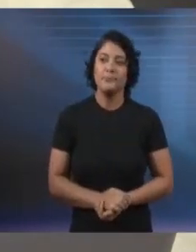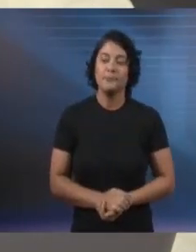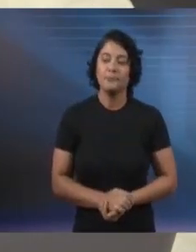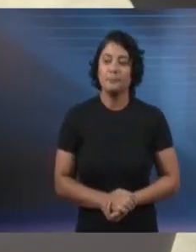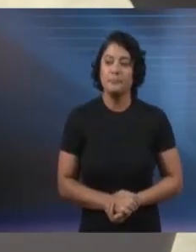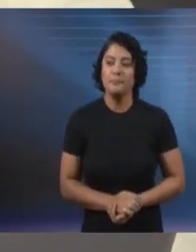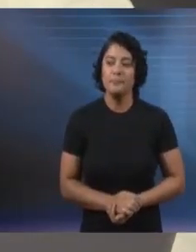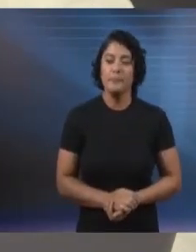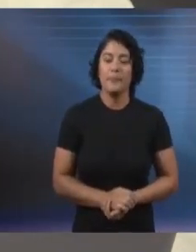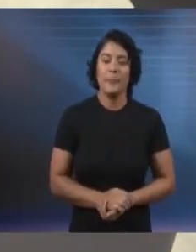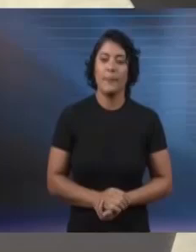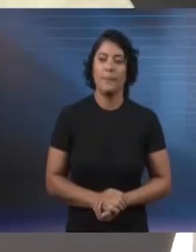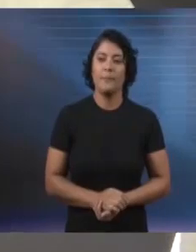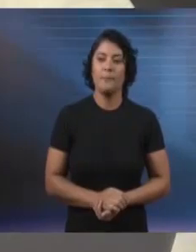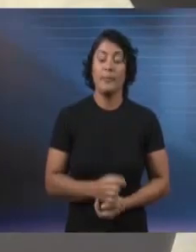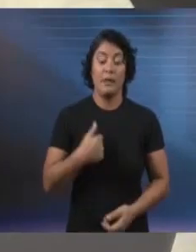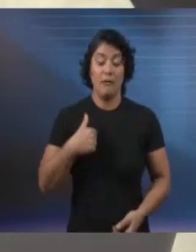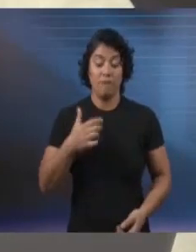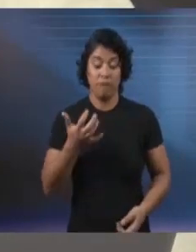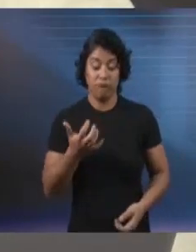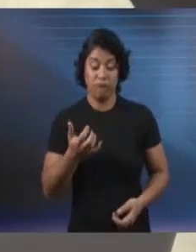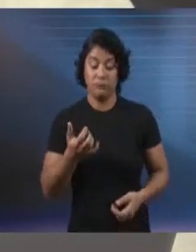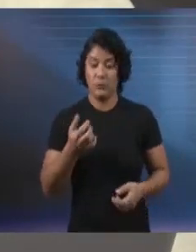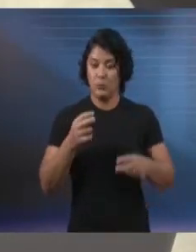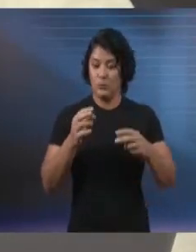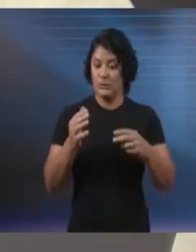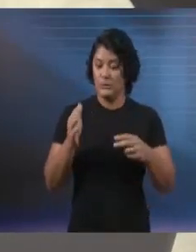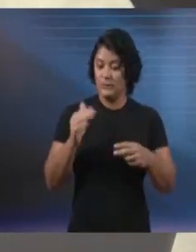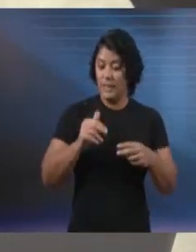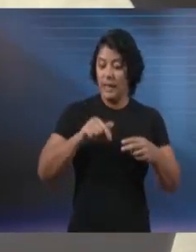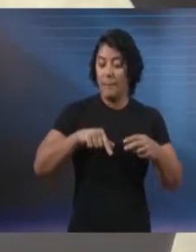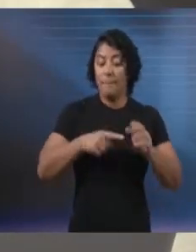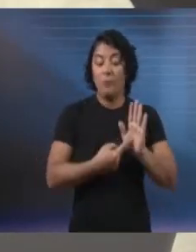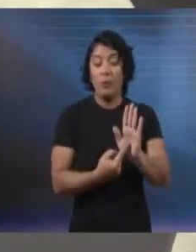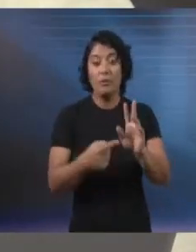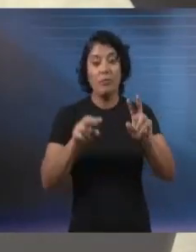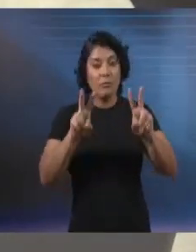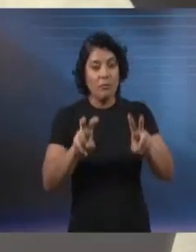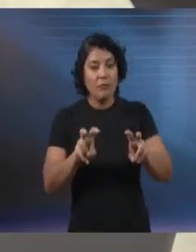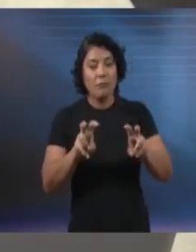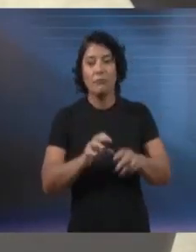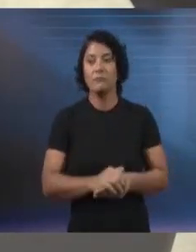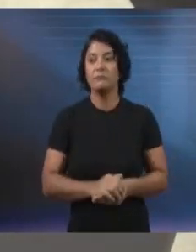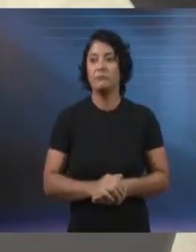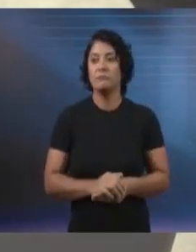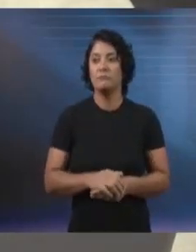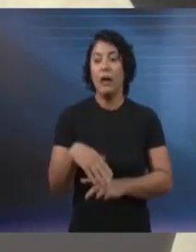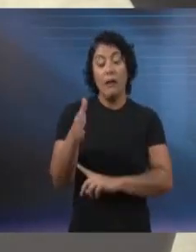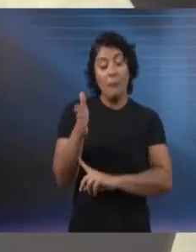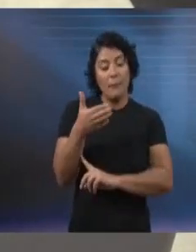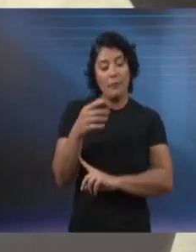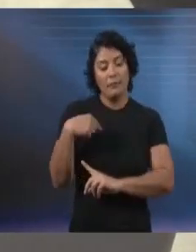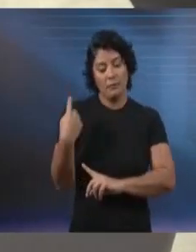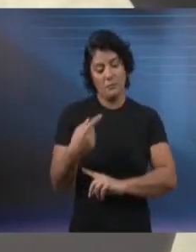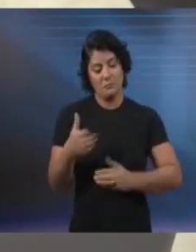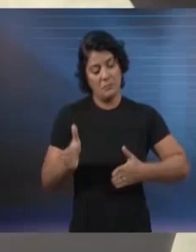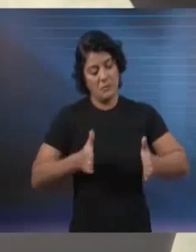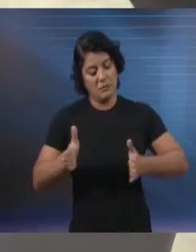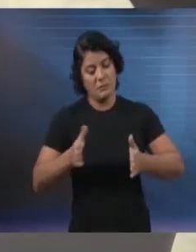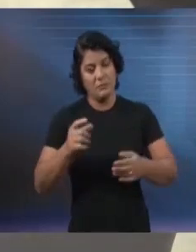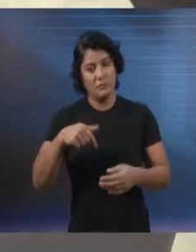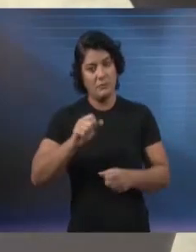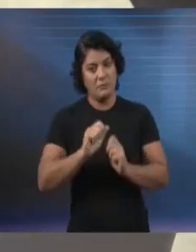Senhor presidente, eu quero trazer aqui um assunto que tem sido tema, bandeira do nosso mandato aqui na